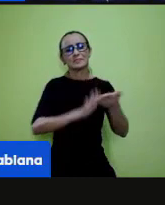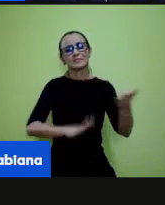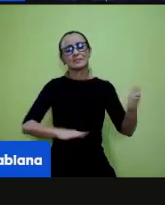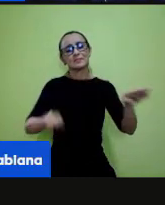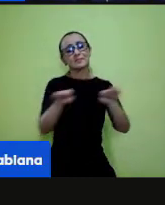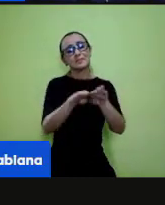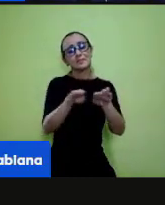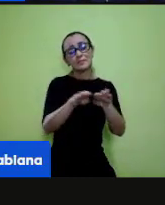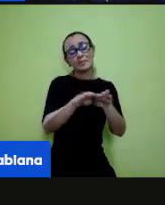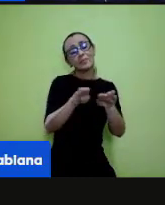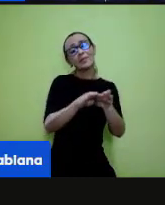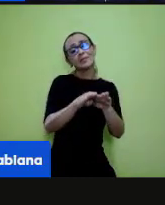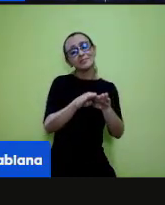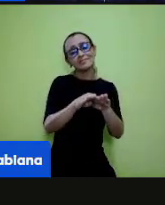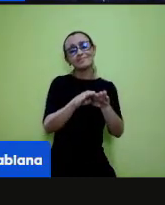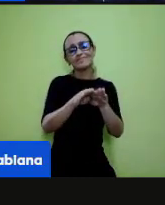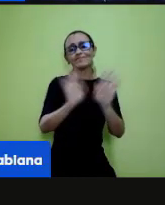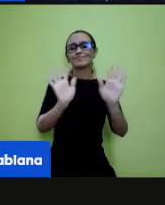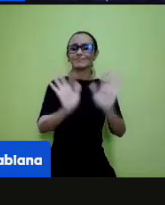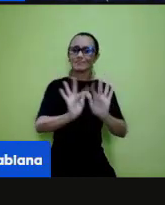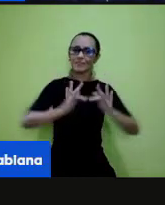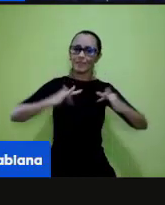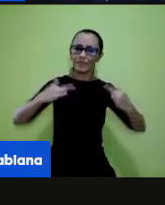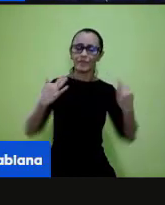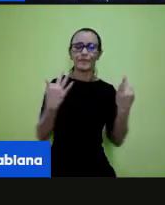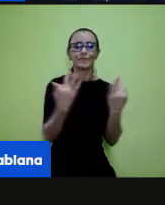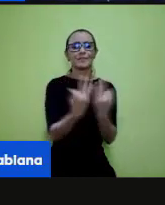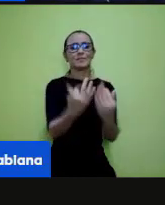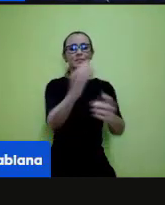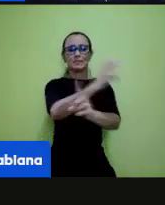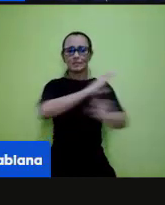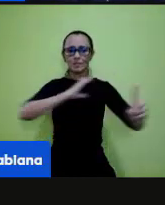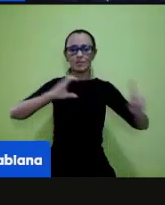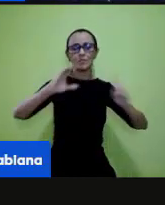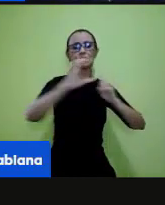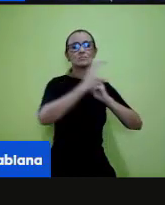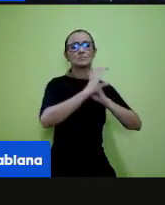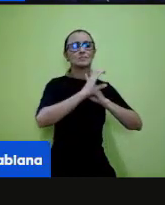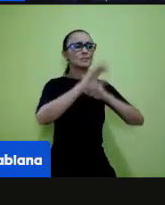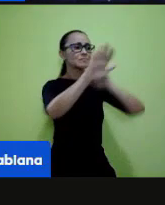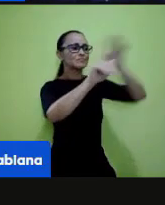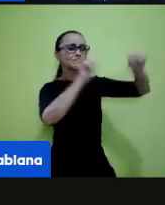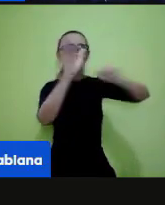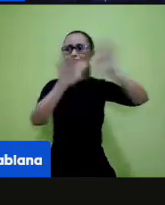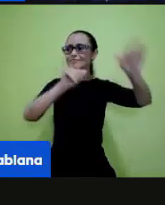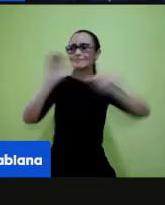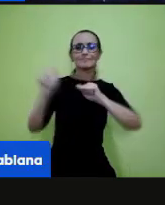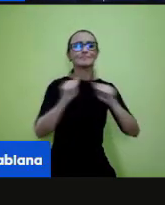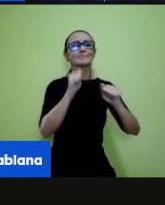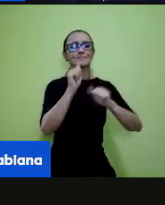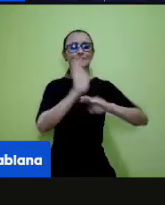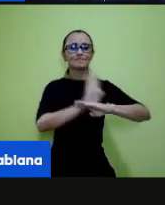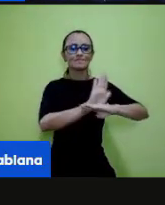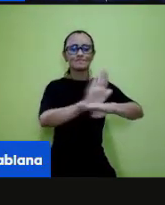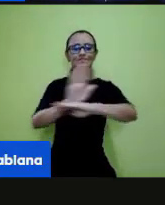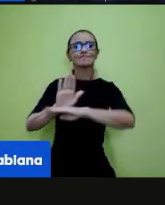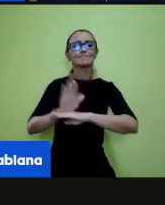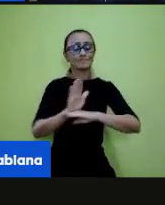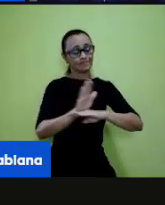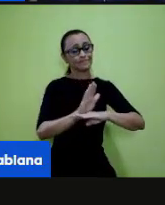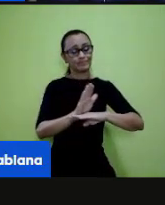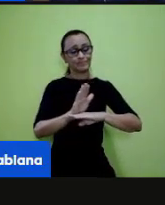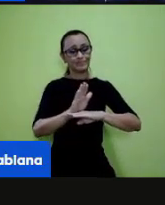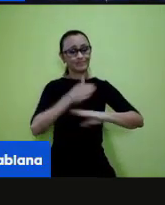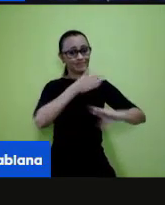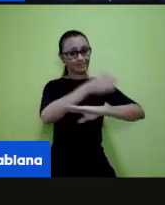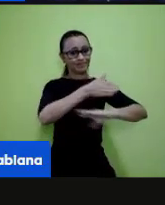pais, envolvendo toda a comunidade circunvizinha, toda a comunidade que frequenta, que utiliza aquela escola.